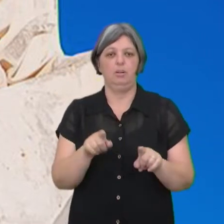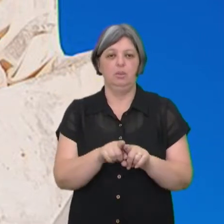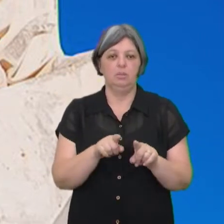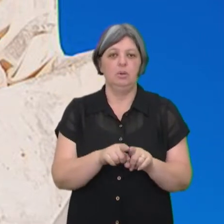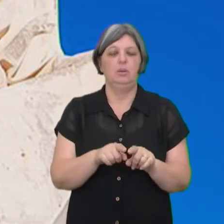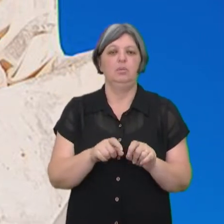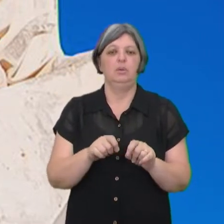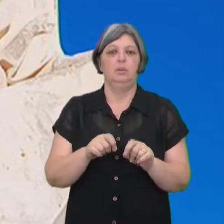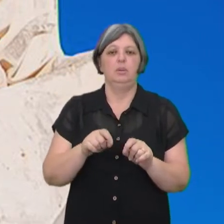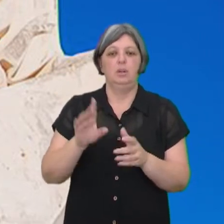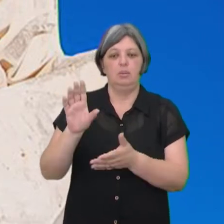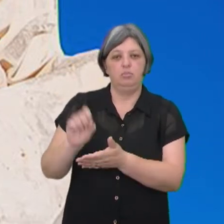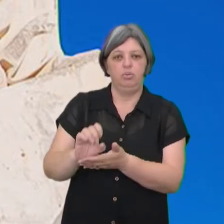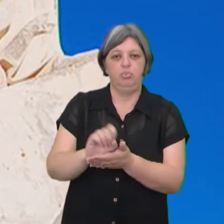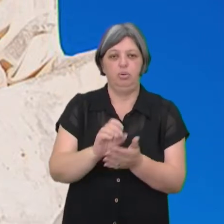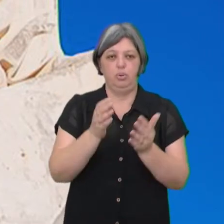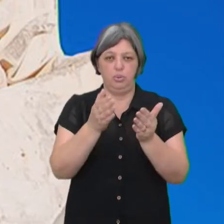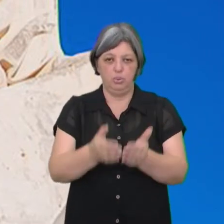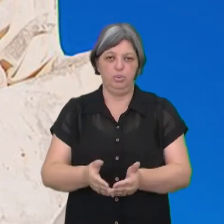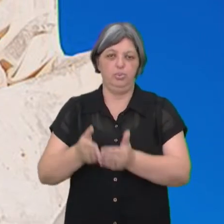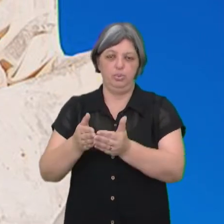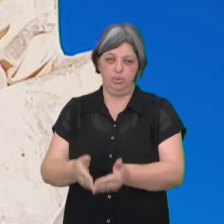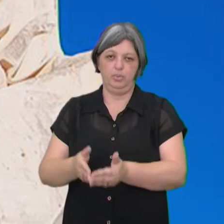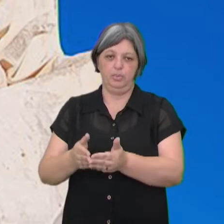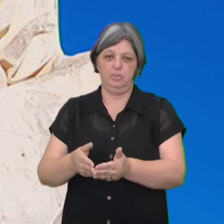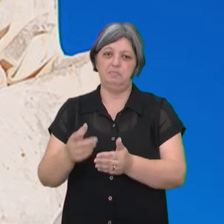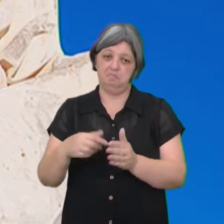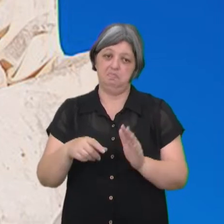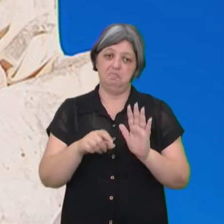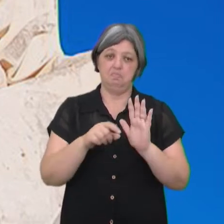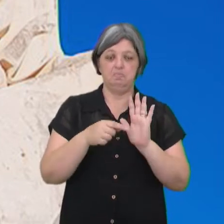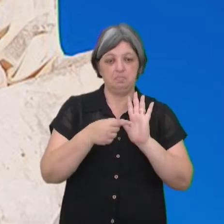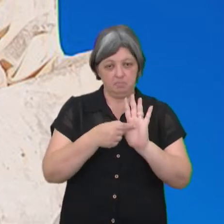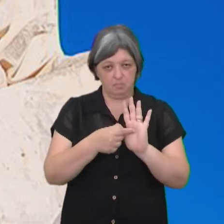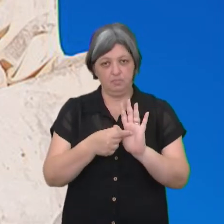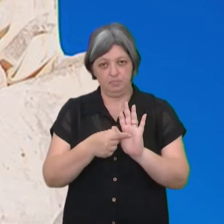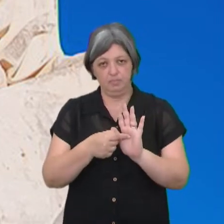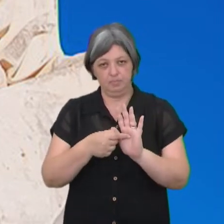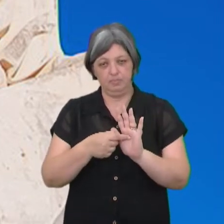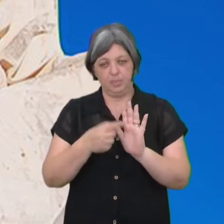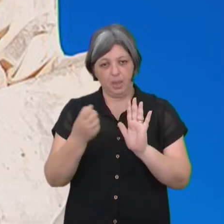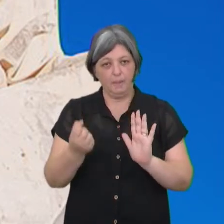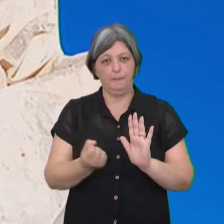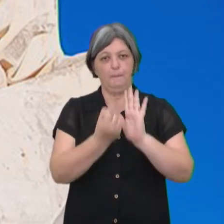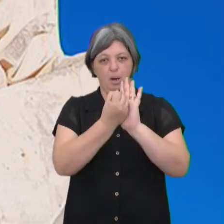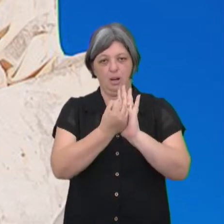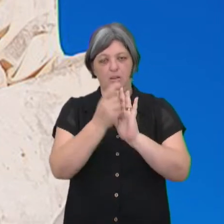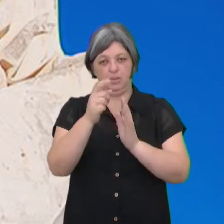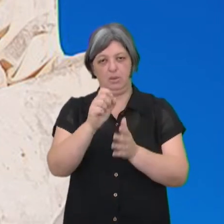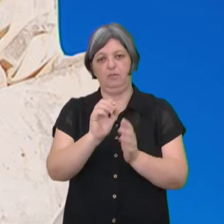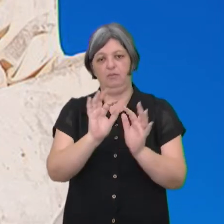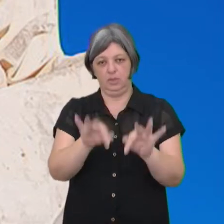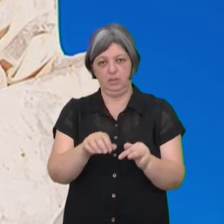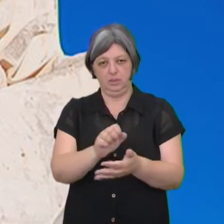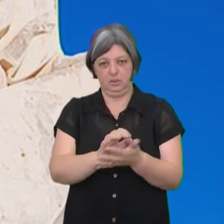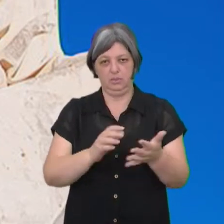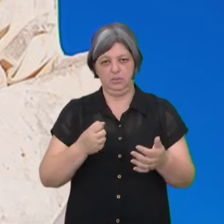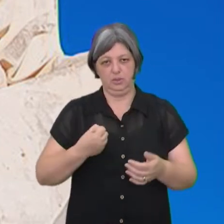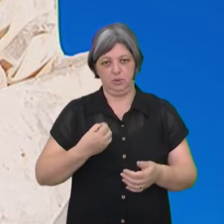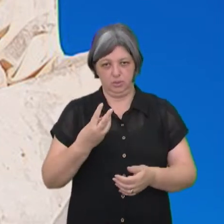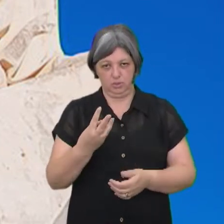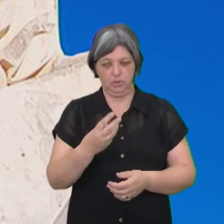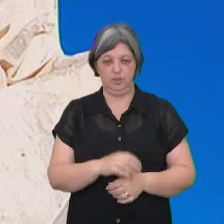grandes navegações. Então, acho que é uma imagem emblemática aí para a gente encerrar essa nossa atividade 3, tá